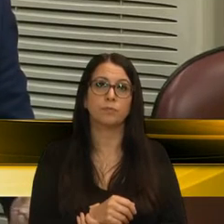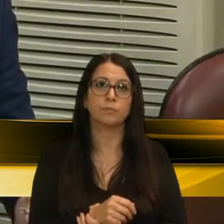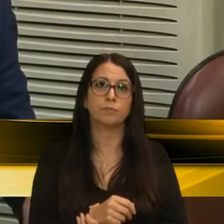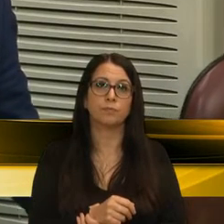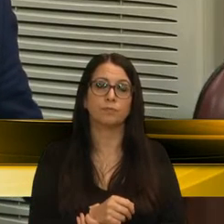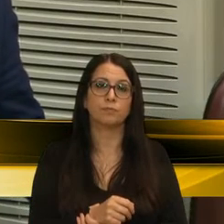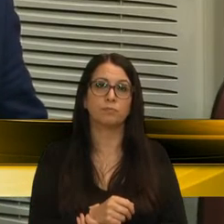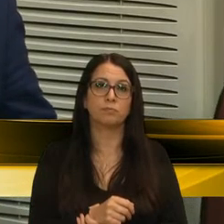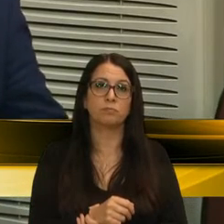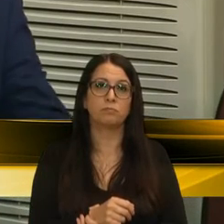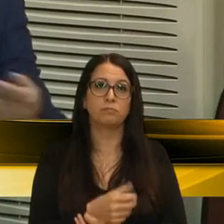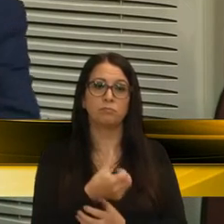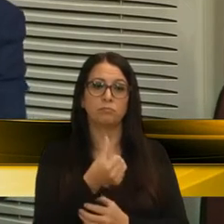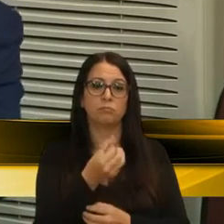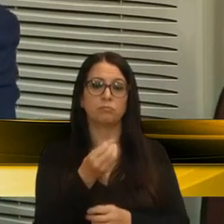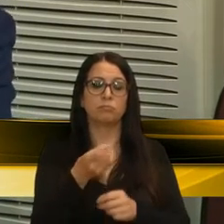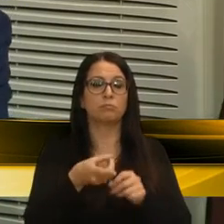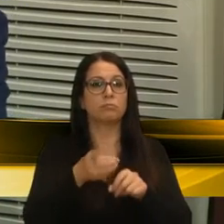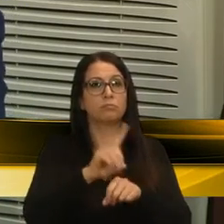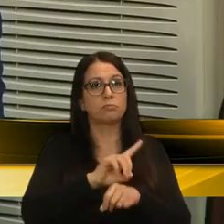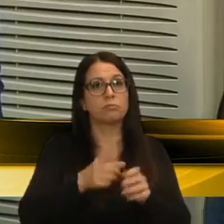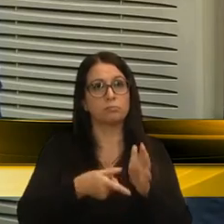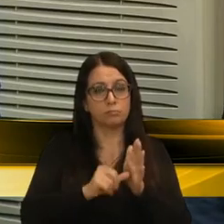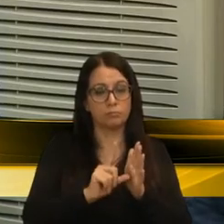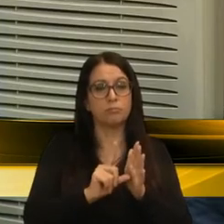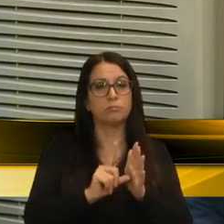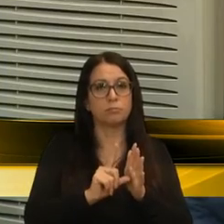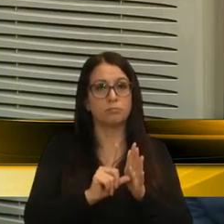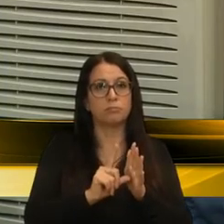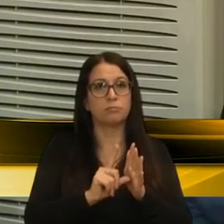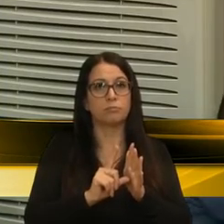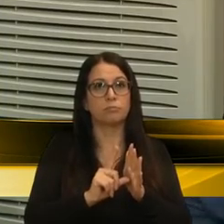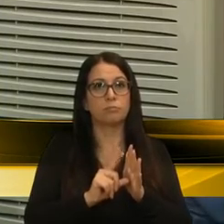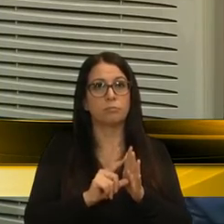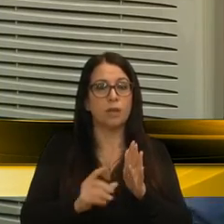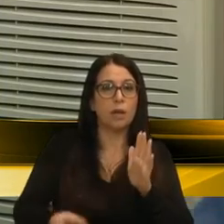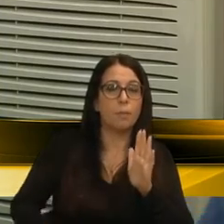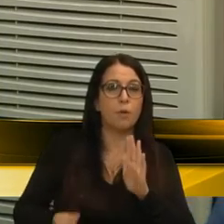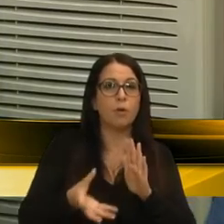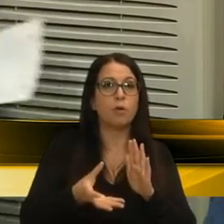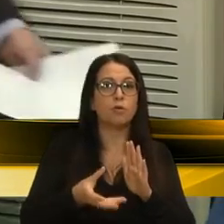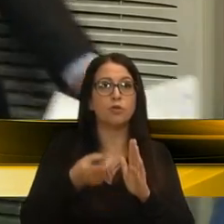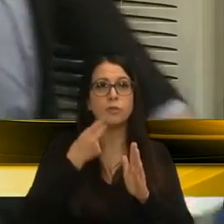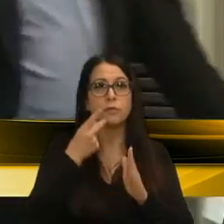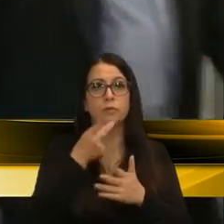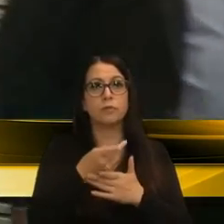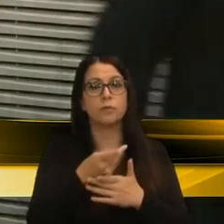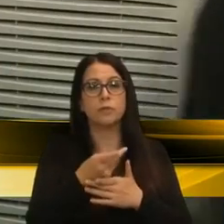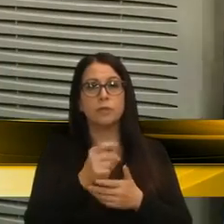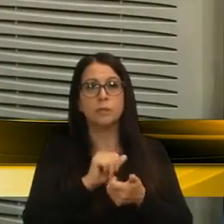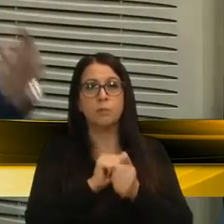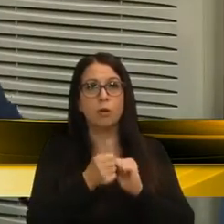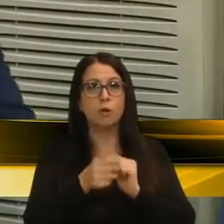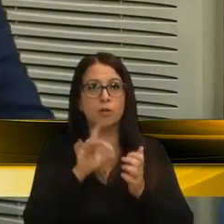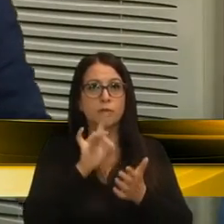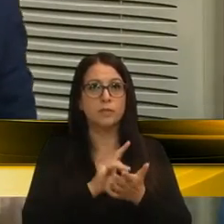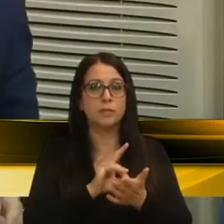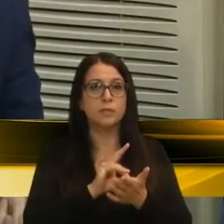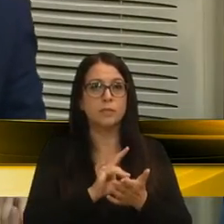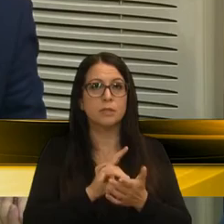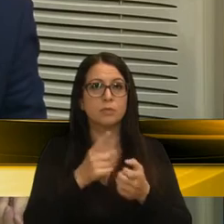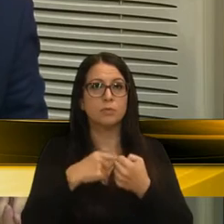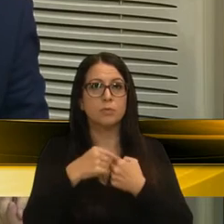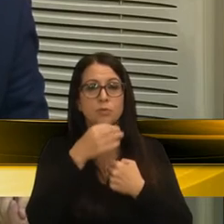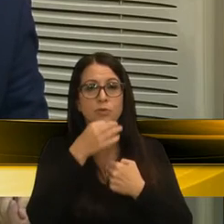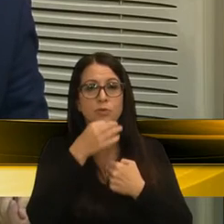os 60 dias antes a bocha tinha sido declarada esporte oficial do município de caxias do